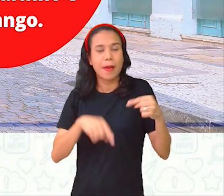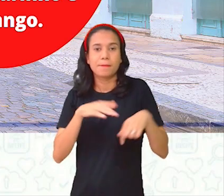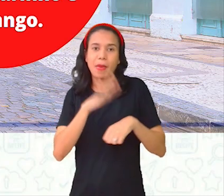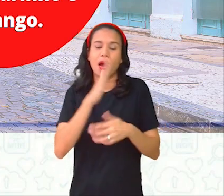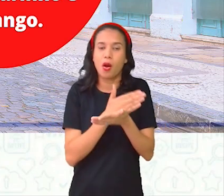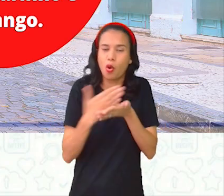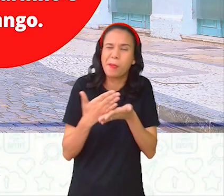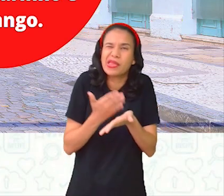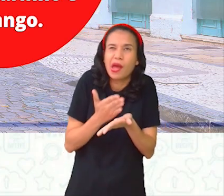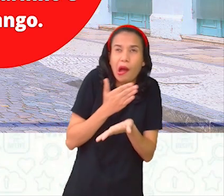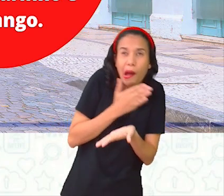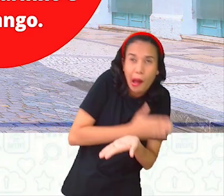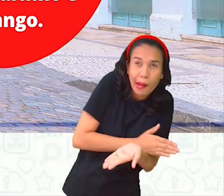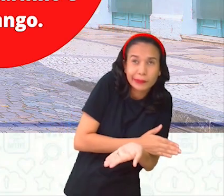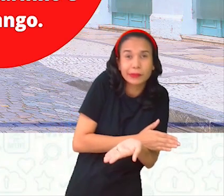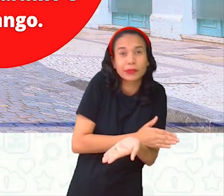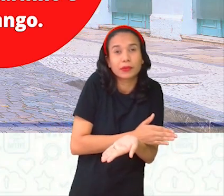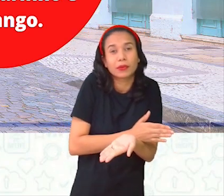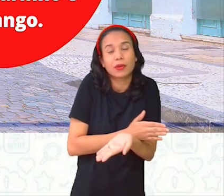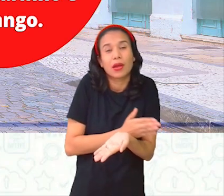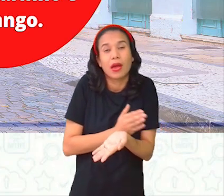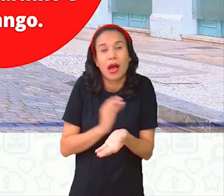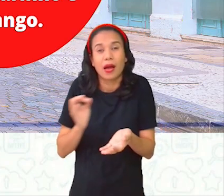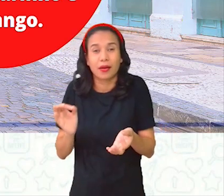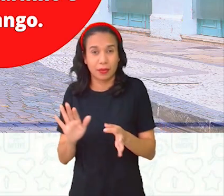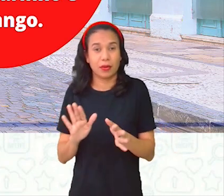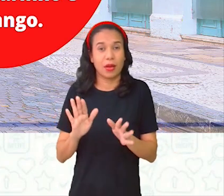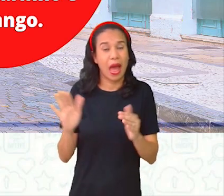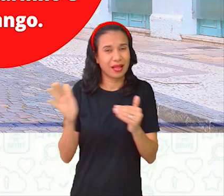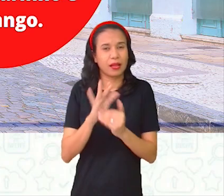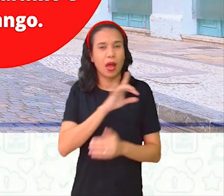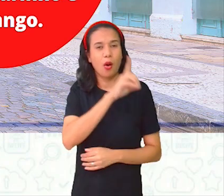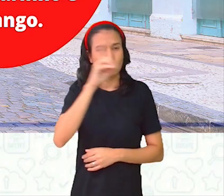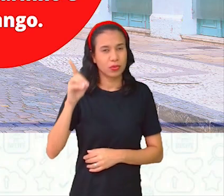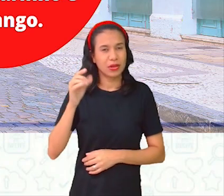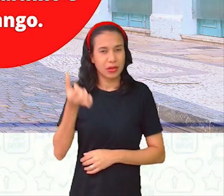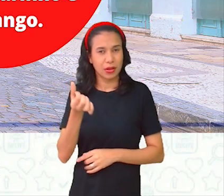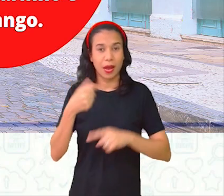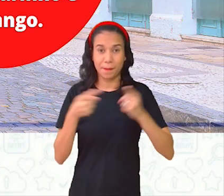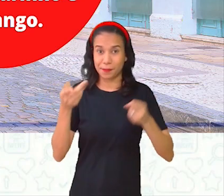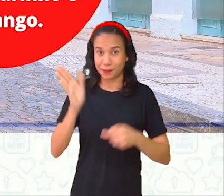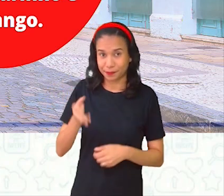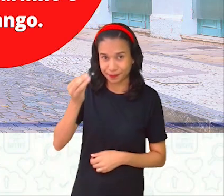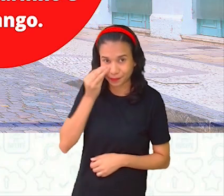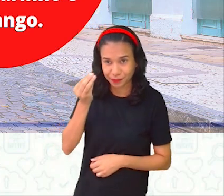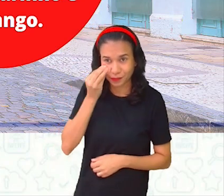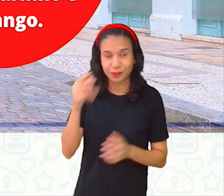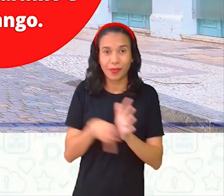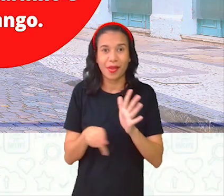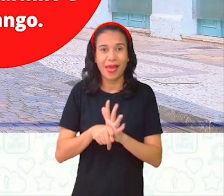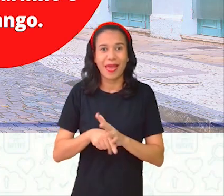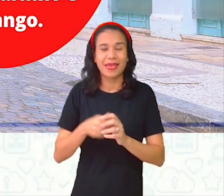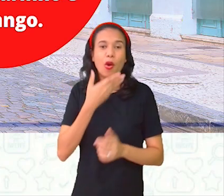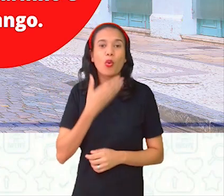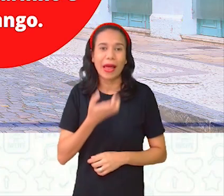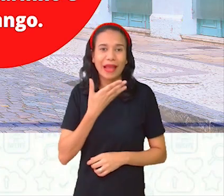começa um pouco antes, às vezes passa um pouquinho, geralmente não passa do dia 6. Mas vocês já observaram que as luzes de Natal,